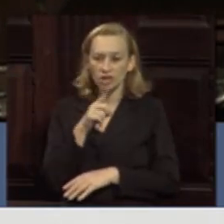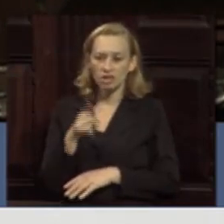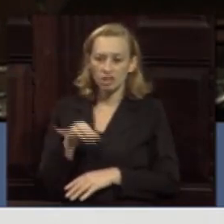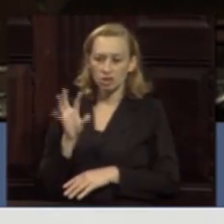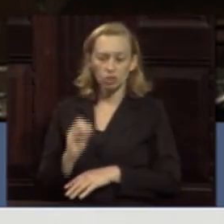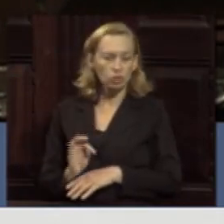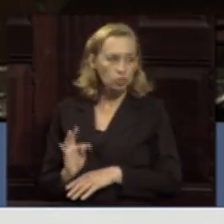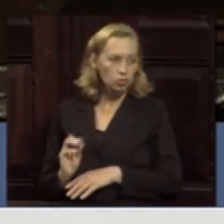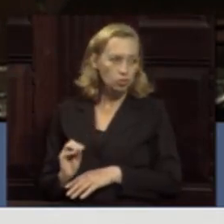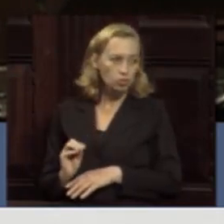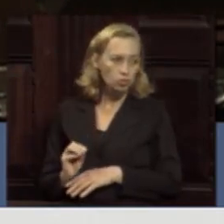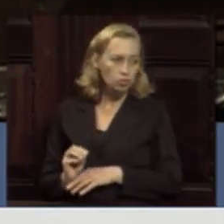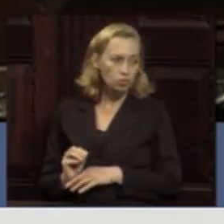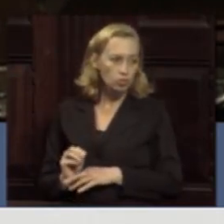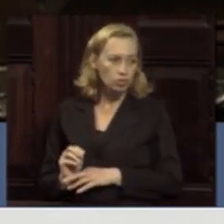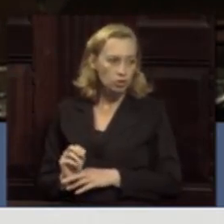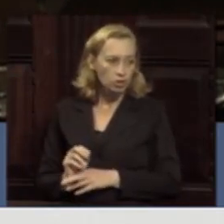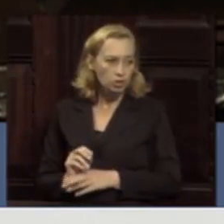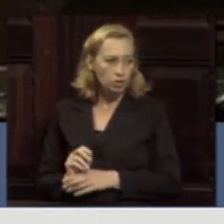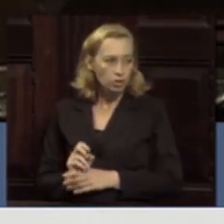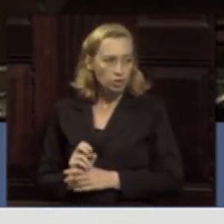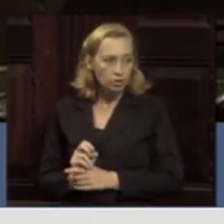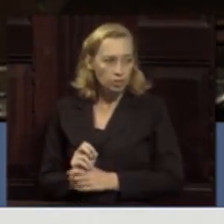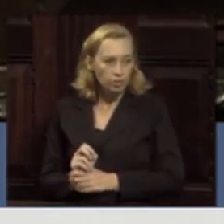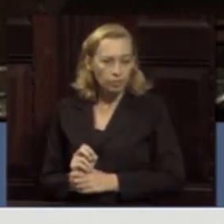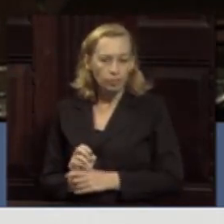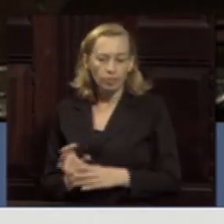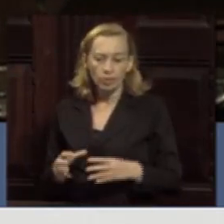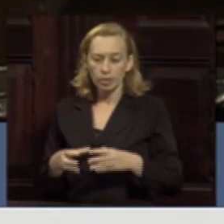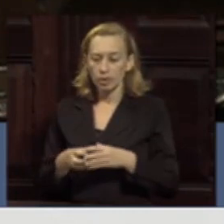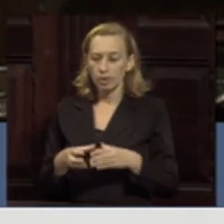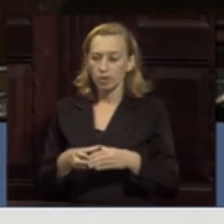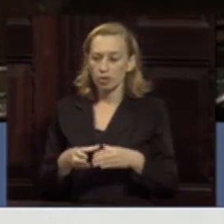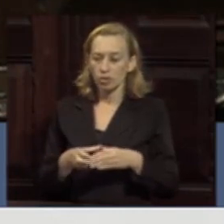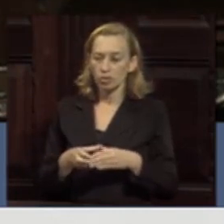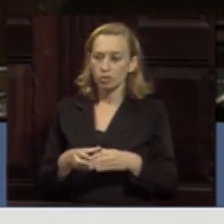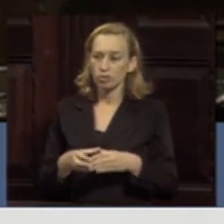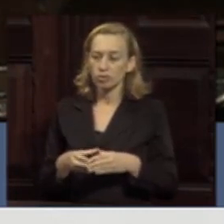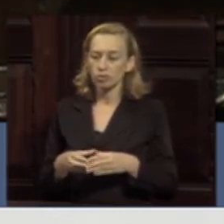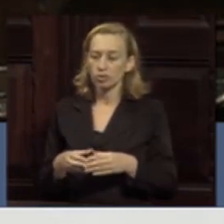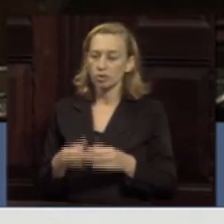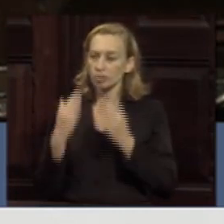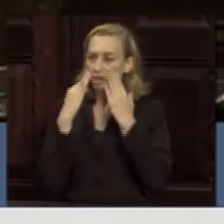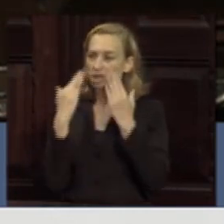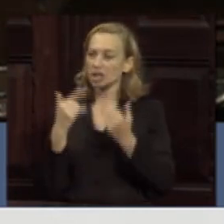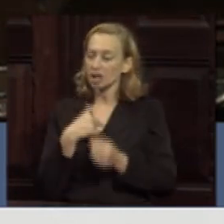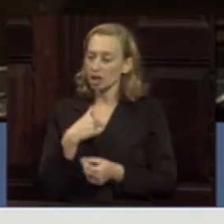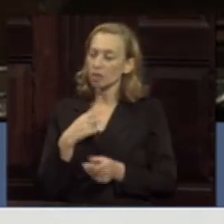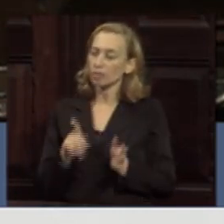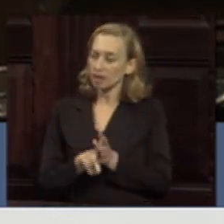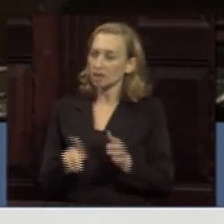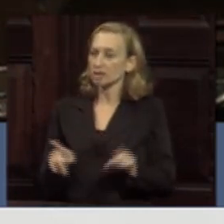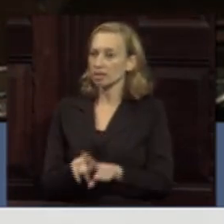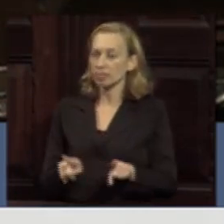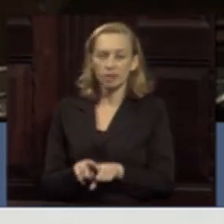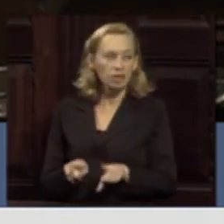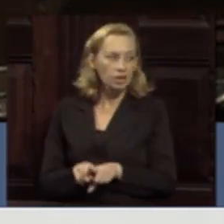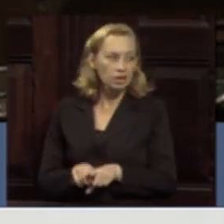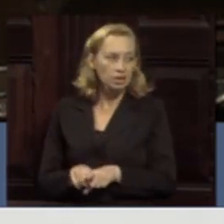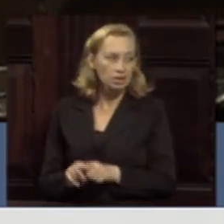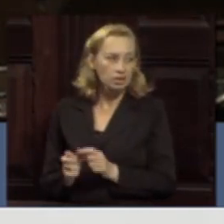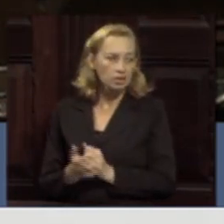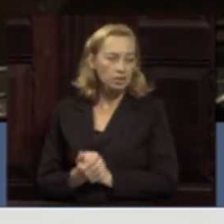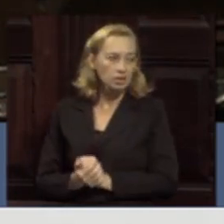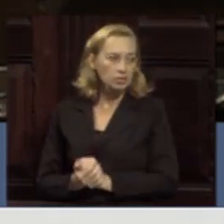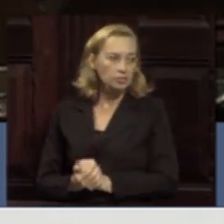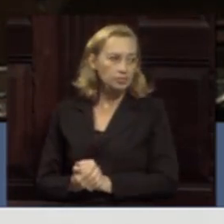de representação sobre as barcas, uma comissão de representação da qual faço parte, importante para ouvir o senhor